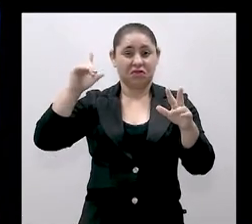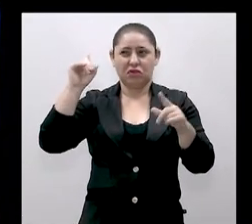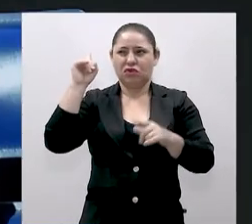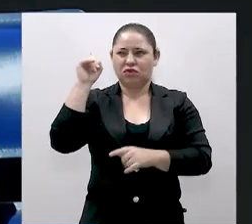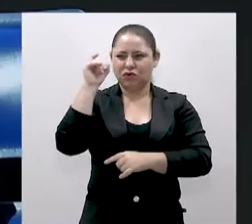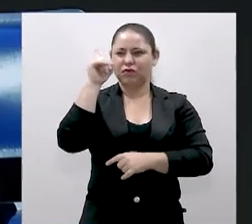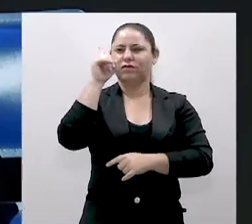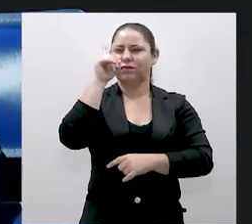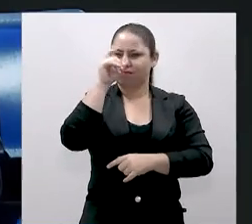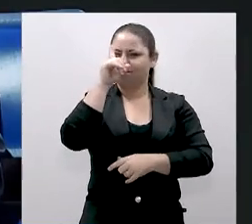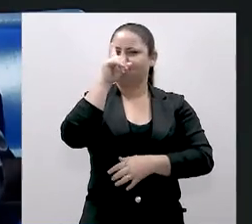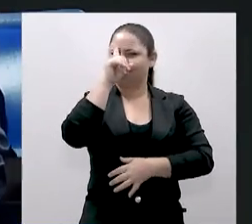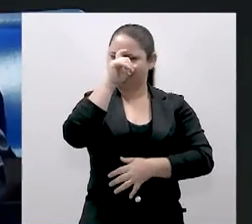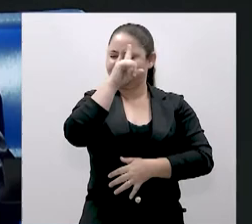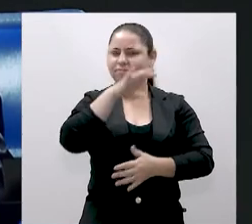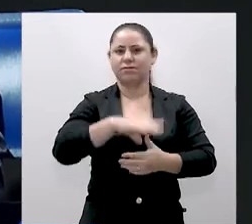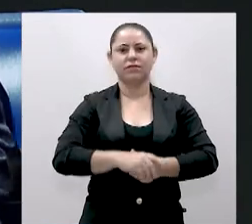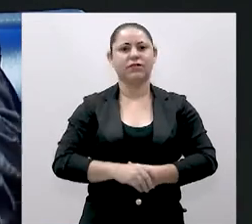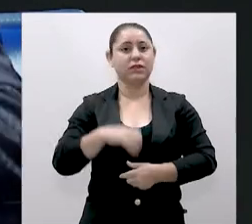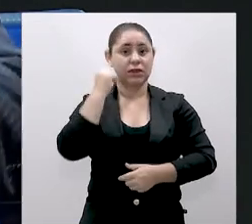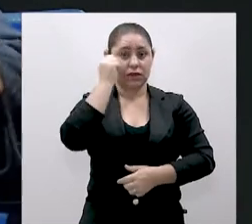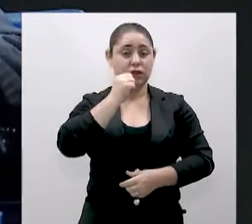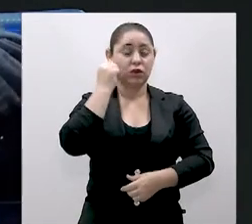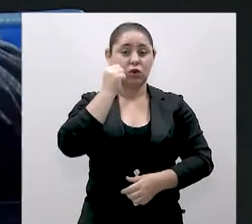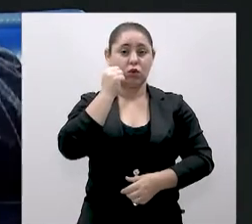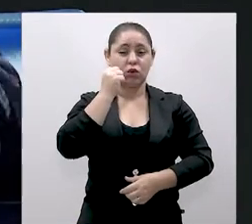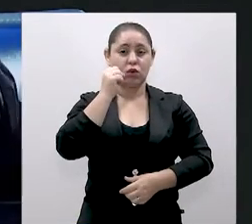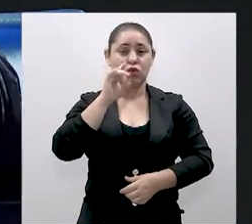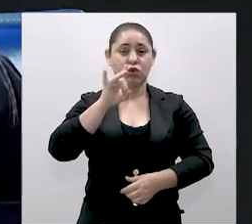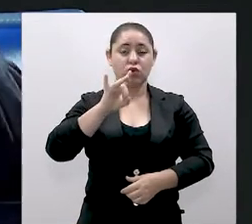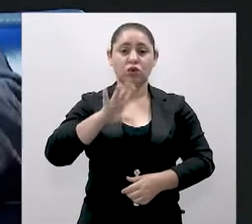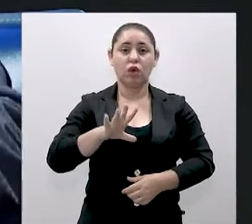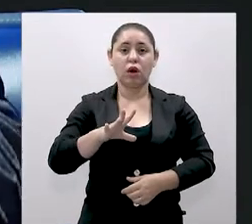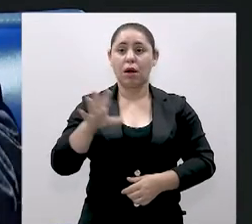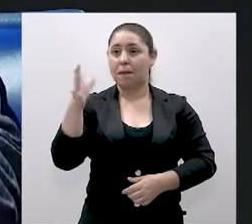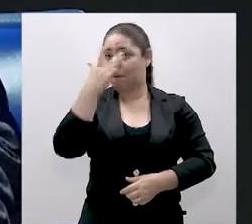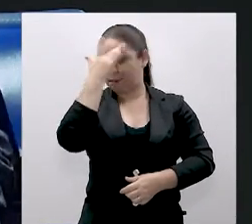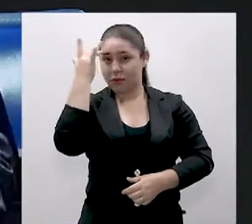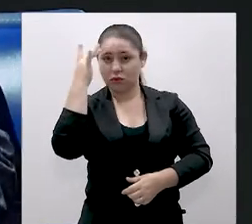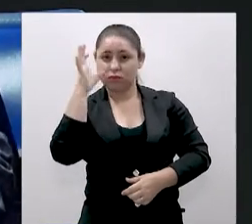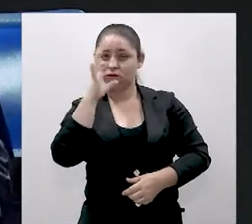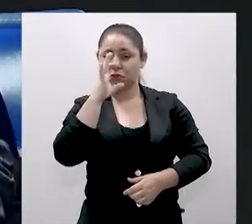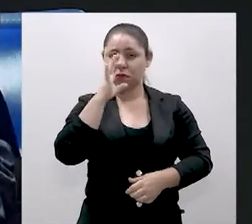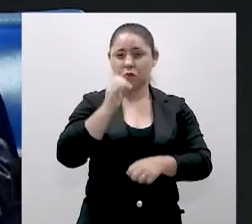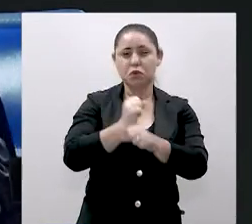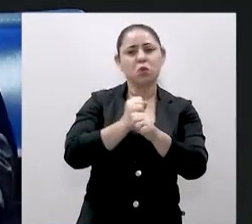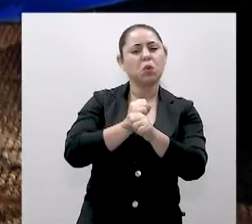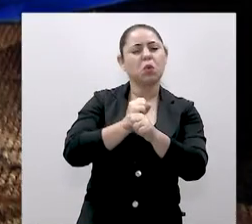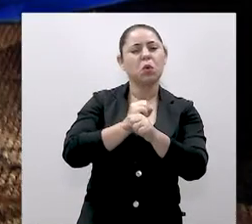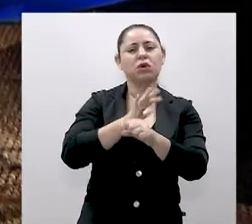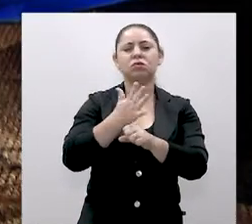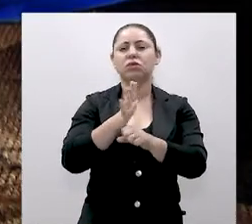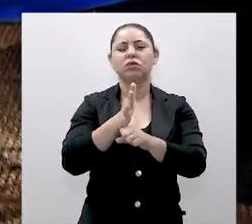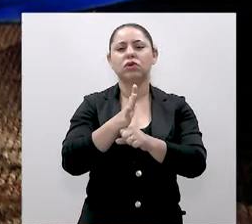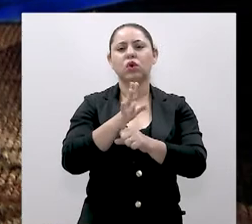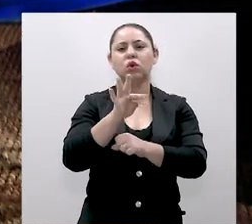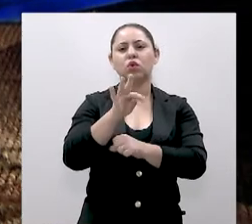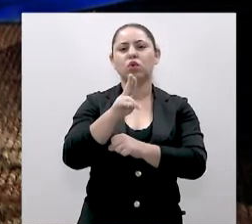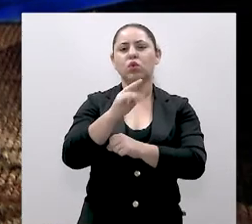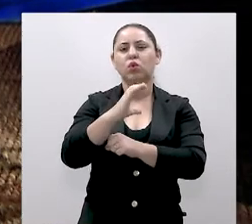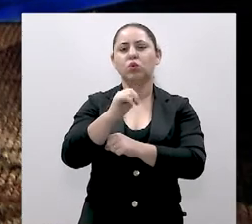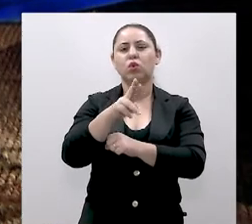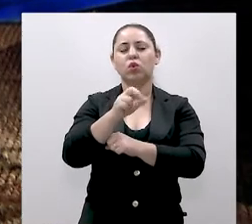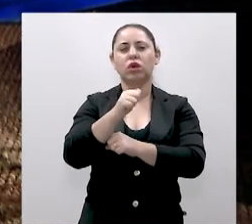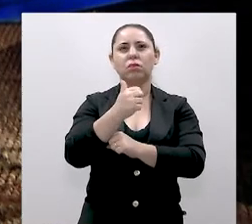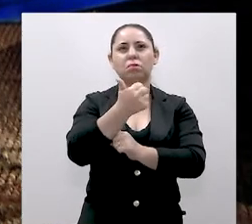difícil intradorso muito vai querer Hotels assim para o nosso telespectador se tu aqui ando mais ou menos coisa que só foi para tu me procura eu fui